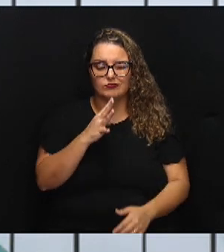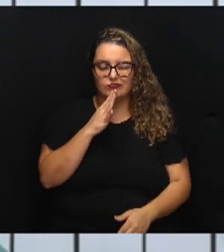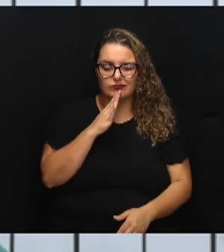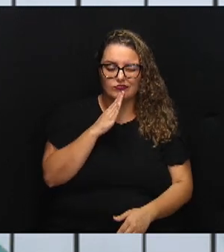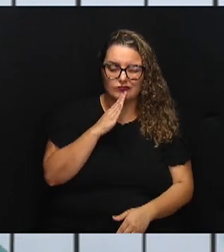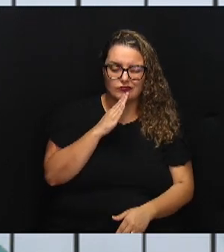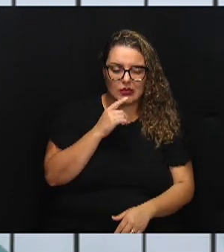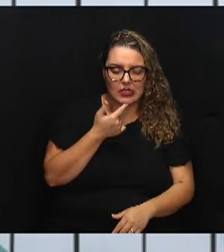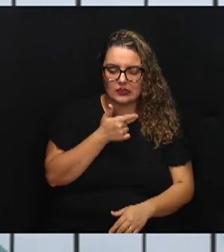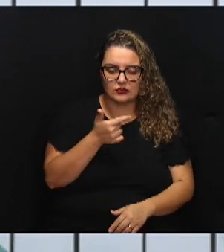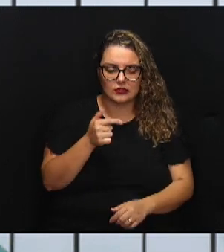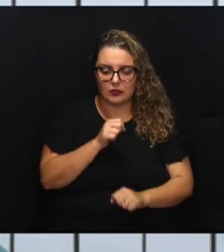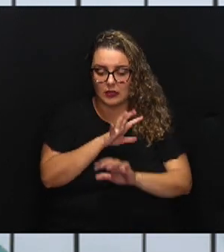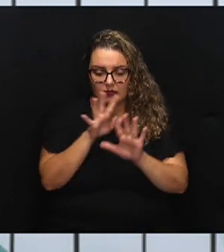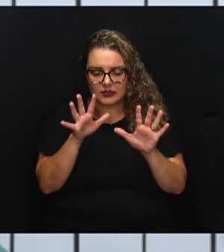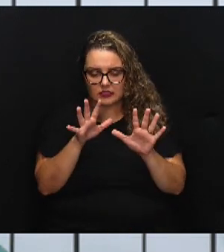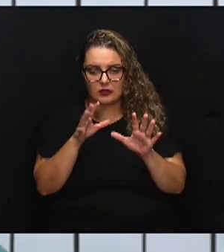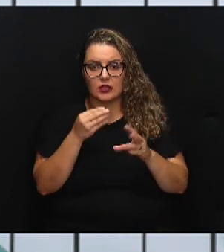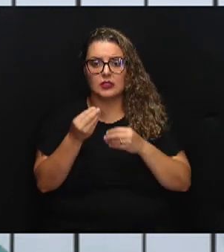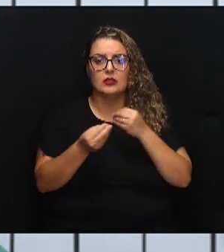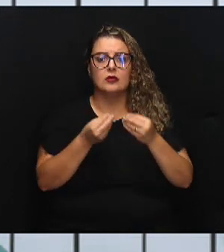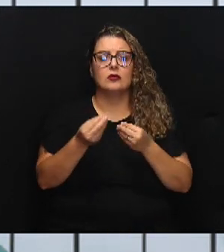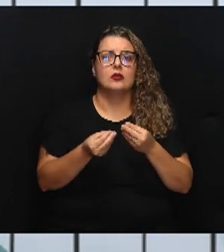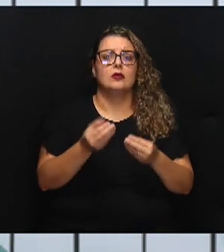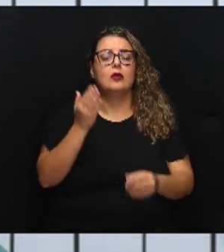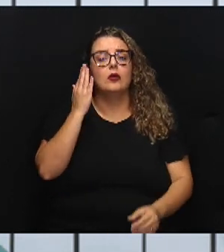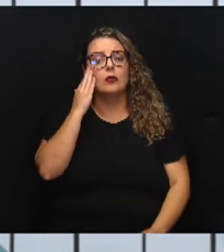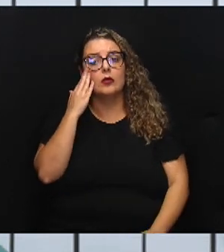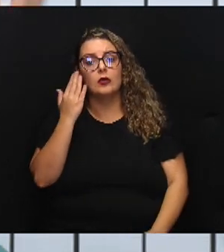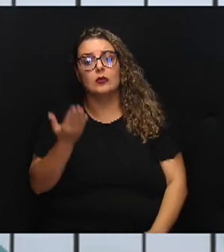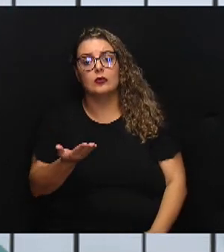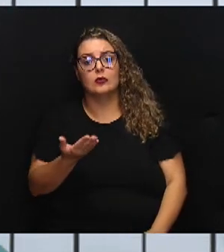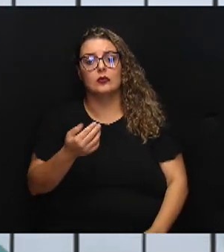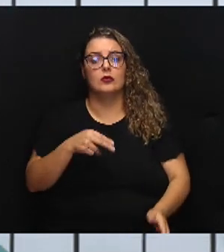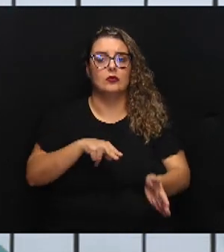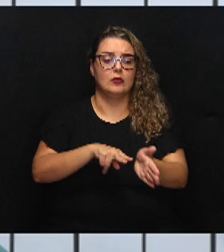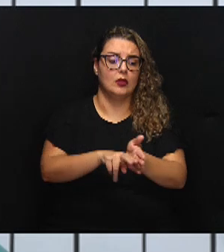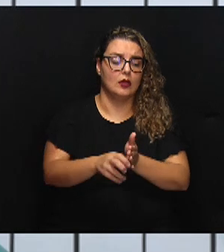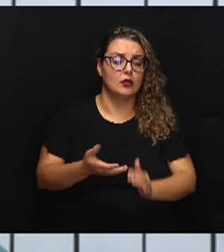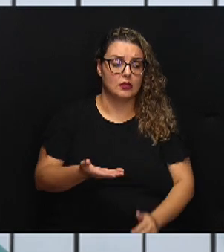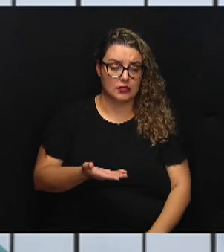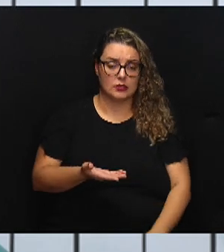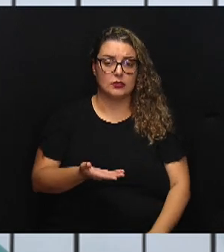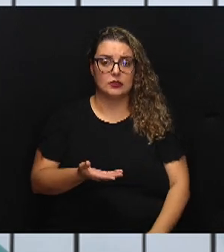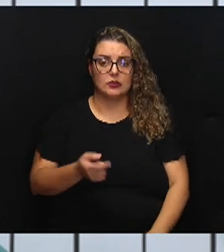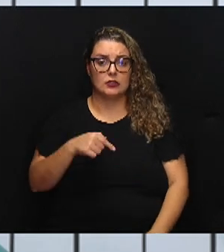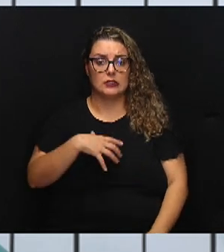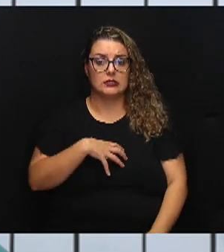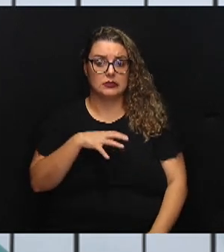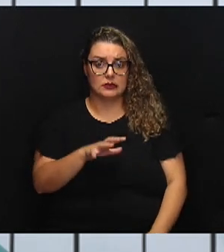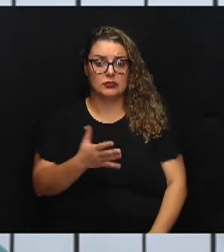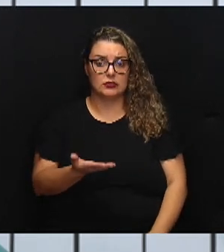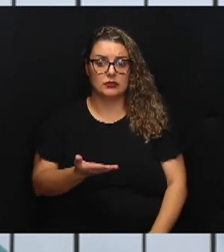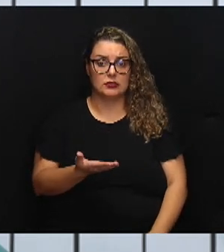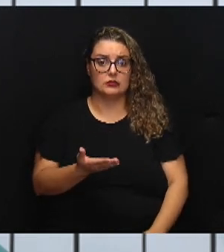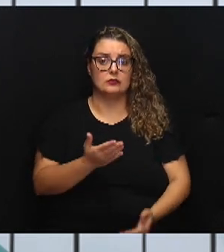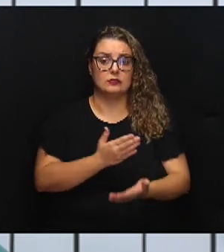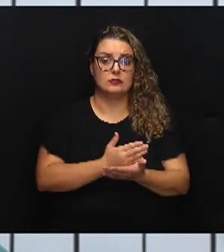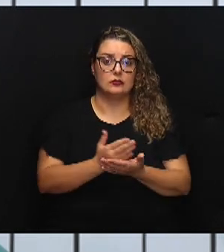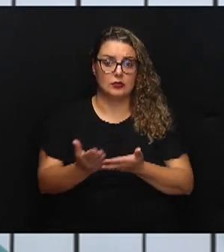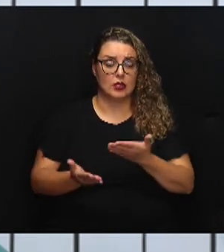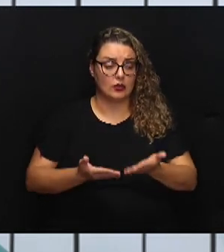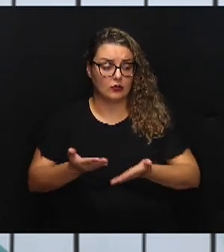silenciosa. Então, como que a gente pode saber, né, diagnosticar essa condição para começar aí